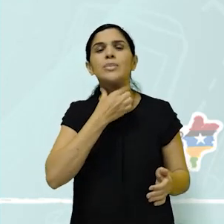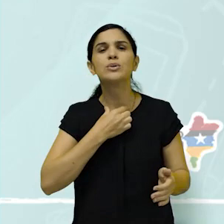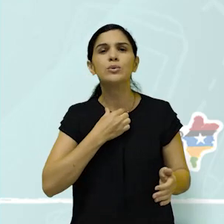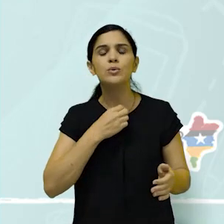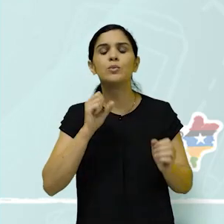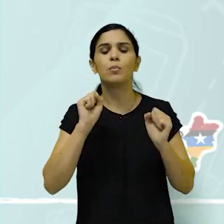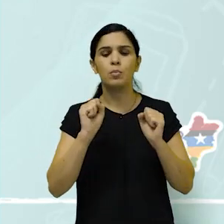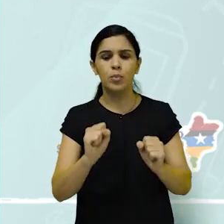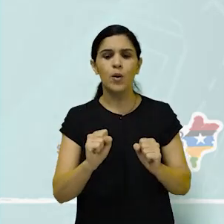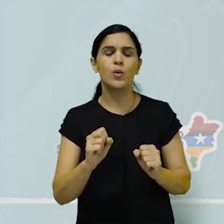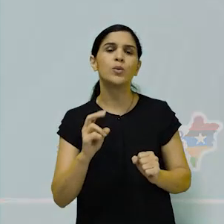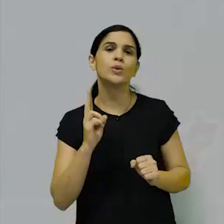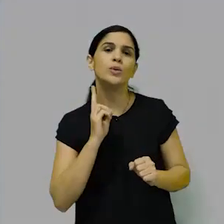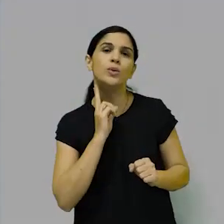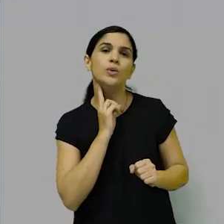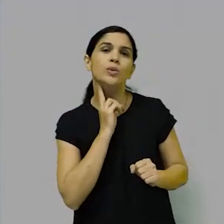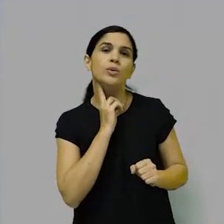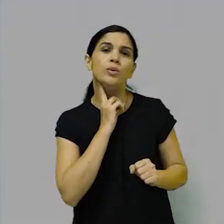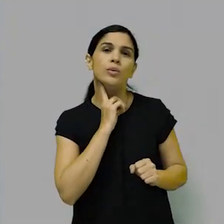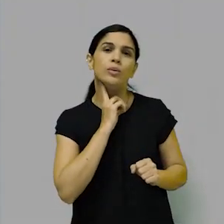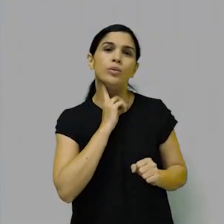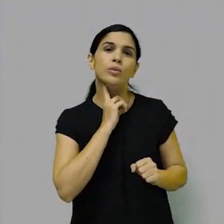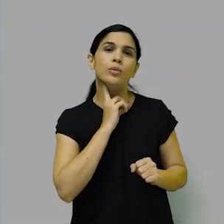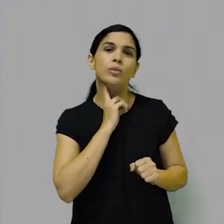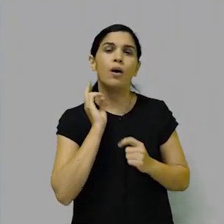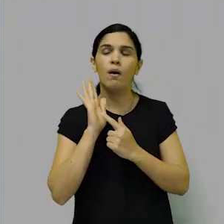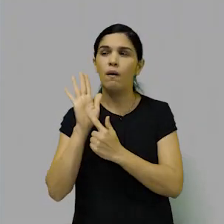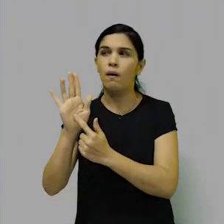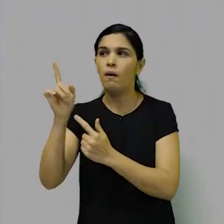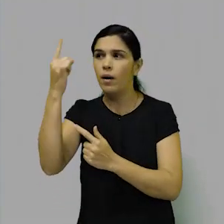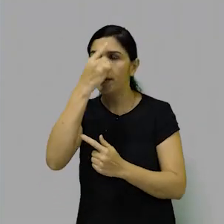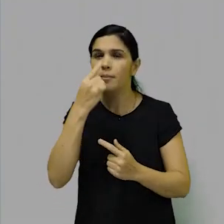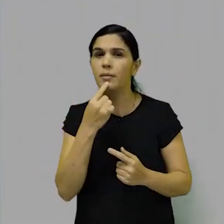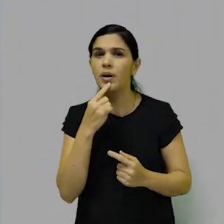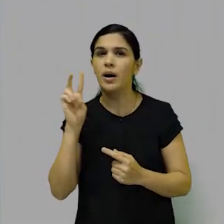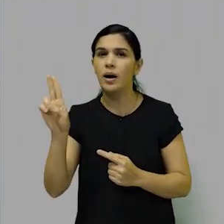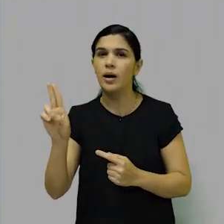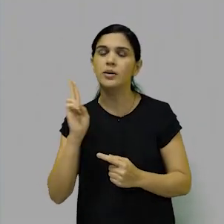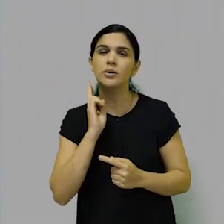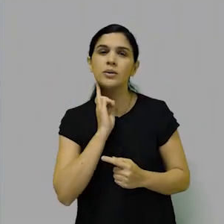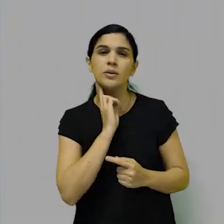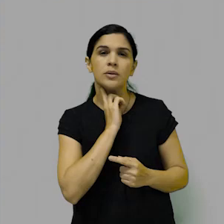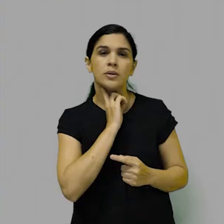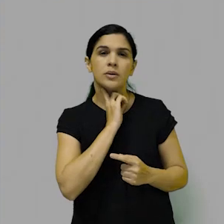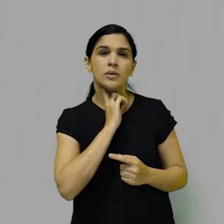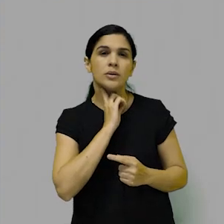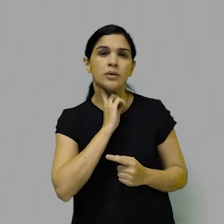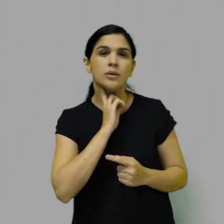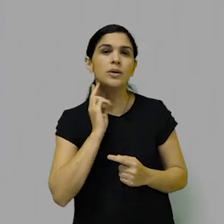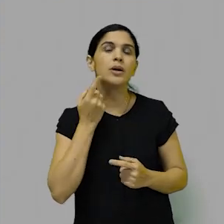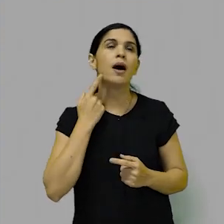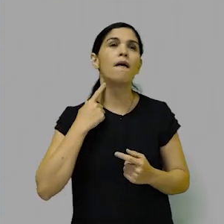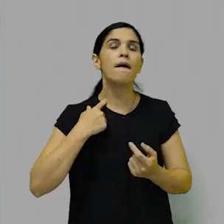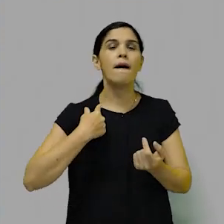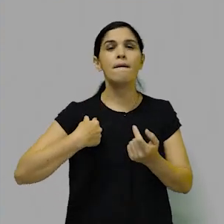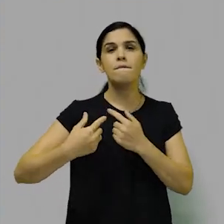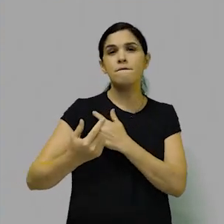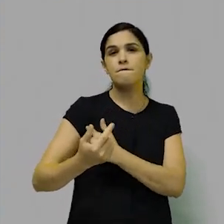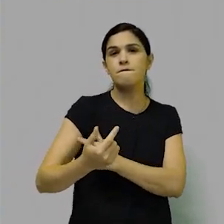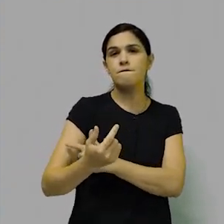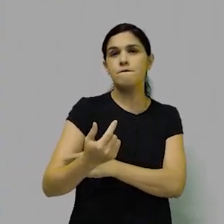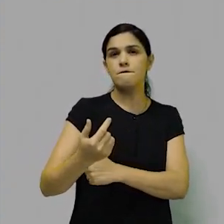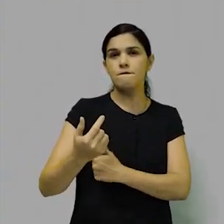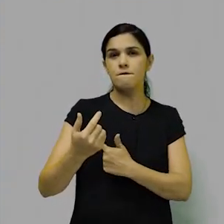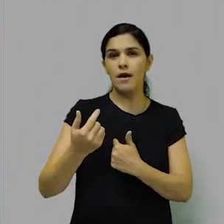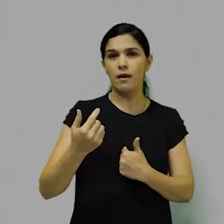dedo indicador e médio na lateral do pescoço, próximo de uma veia carótida, pressionando levemente até sentir a pulsação.